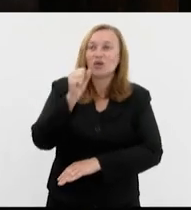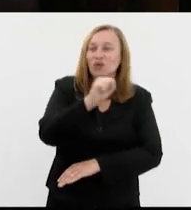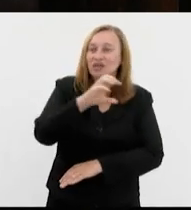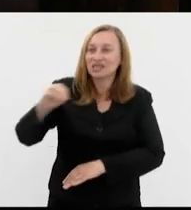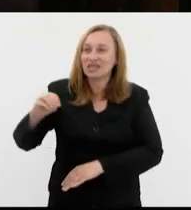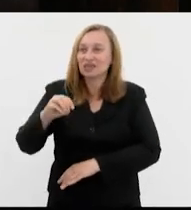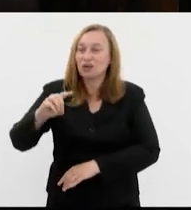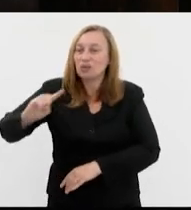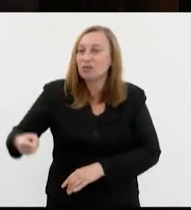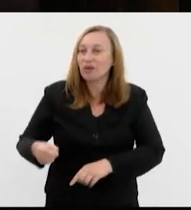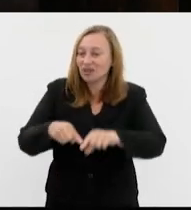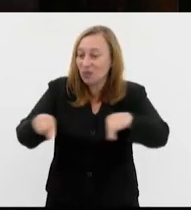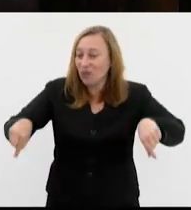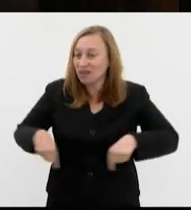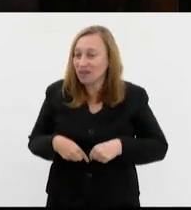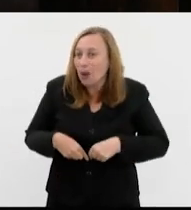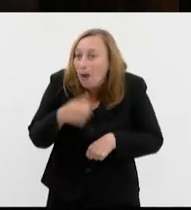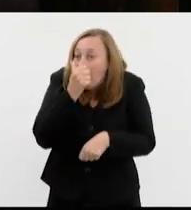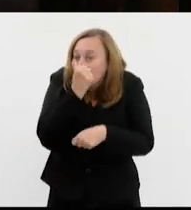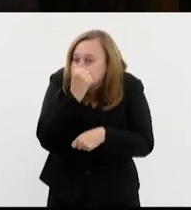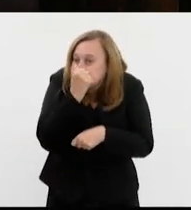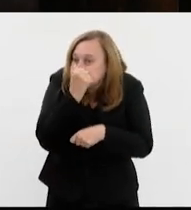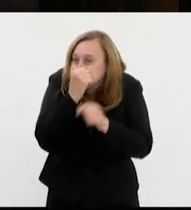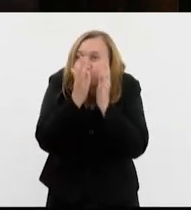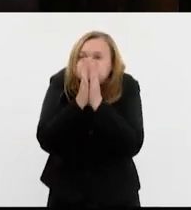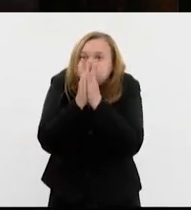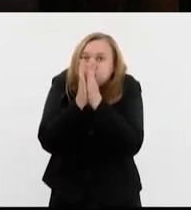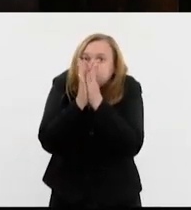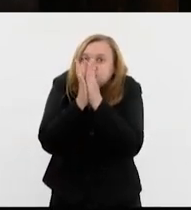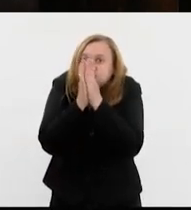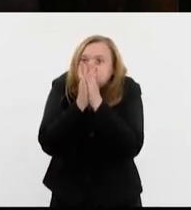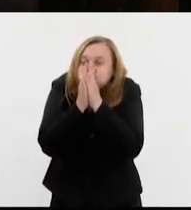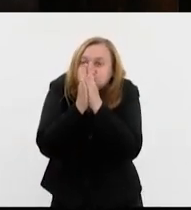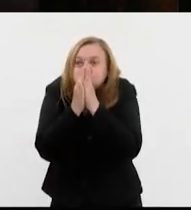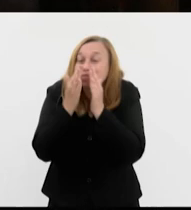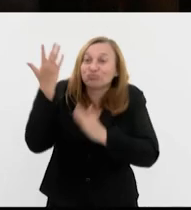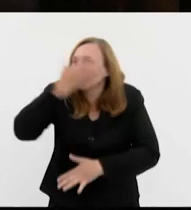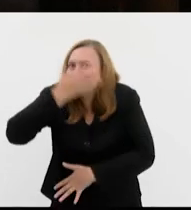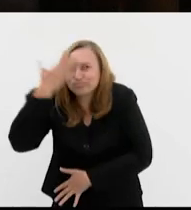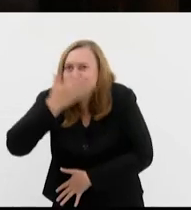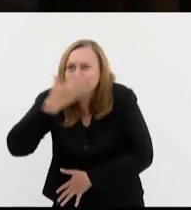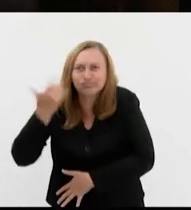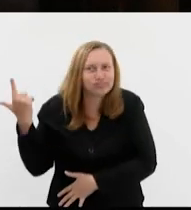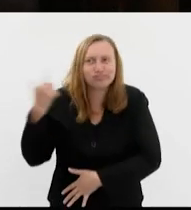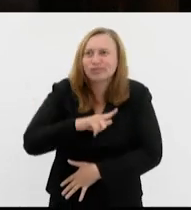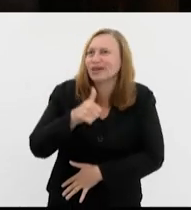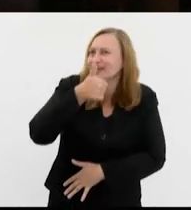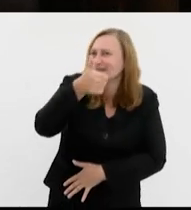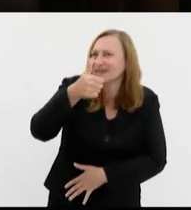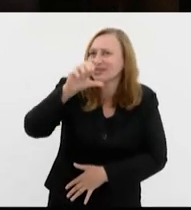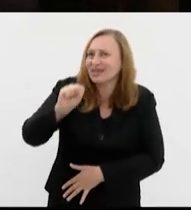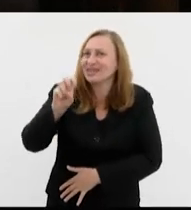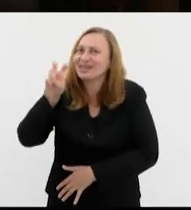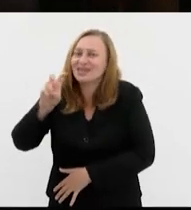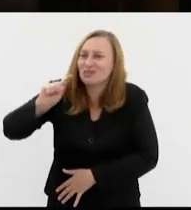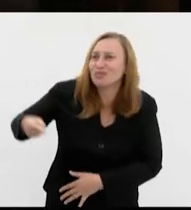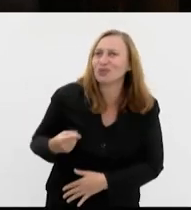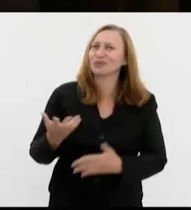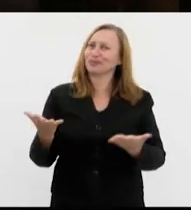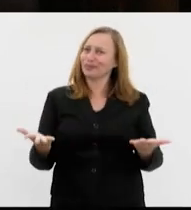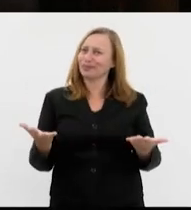quadrados, completamente entupido de pessoas, não conseguiram enxergar mais do que 185